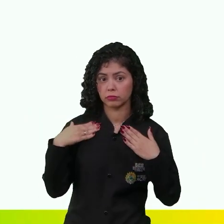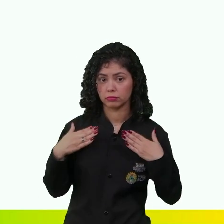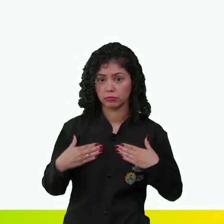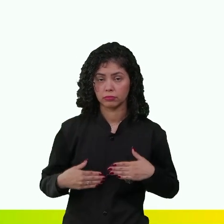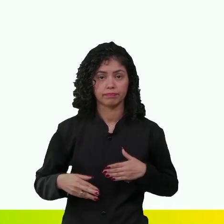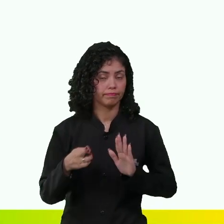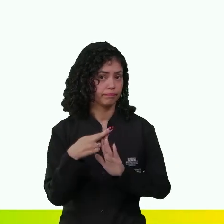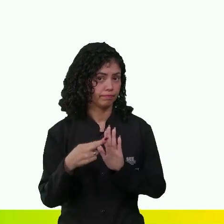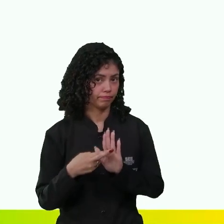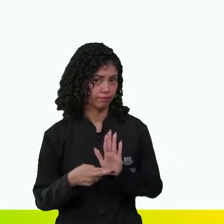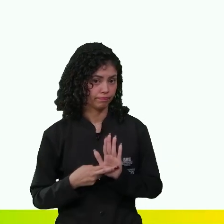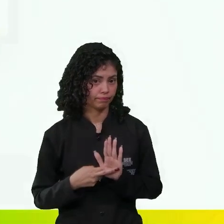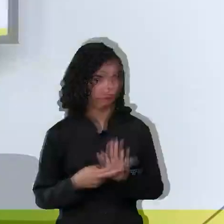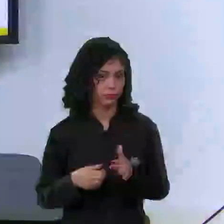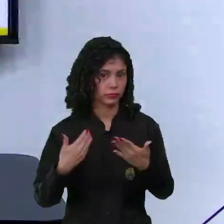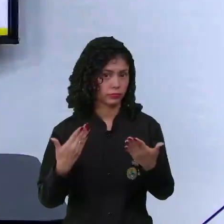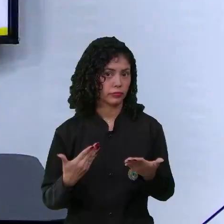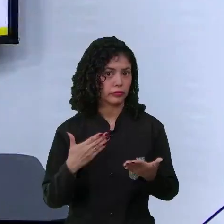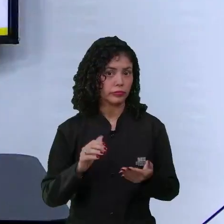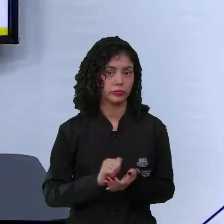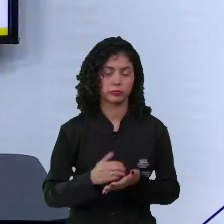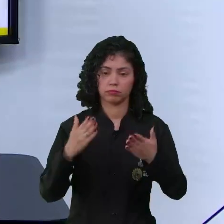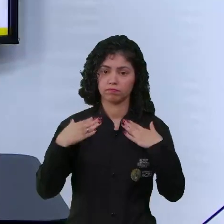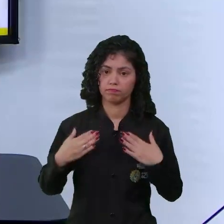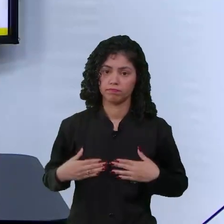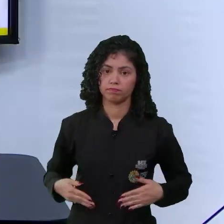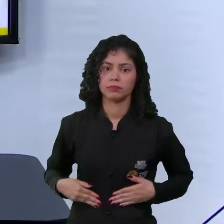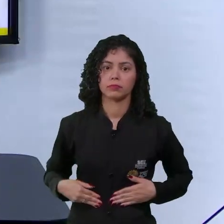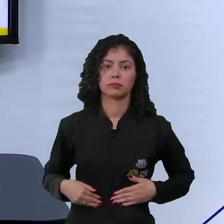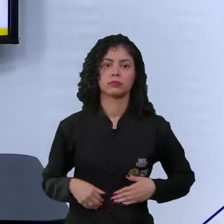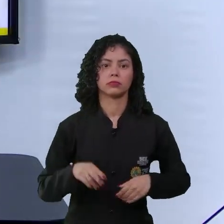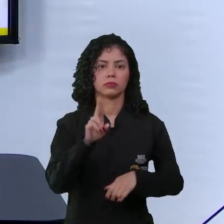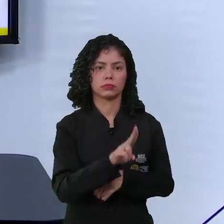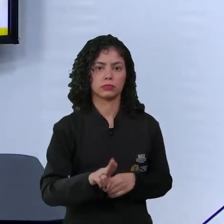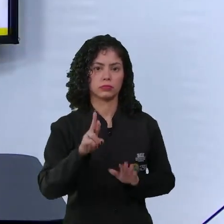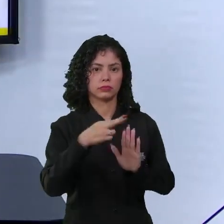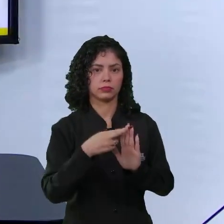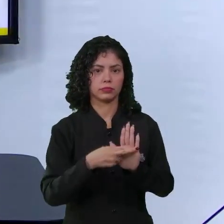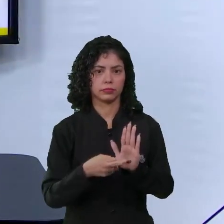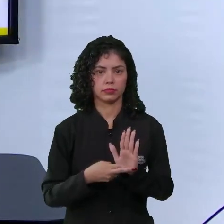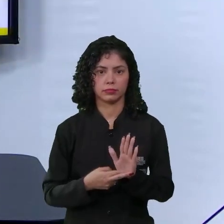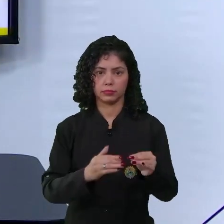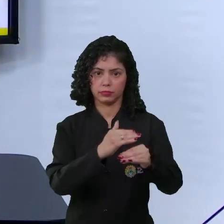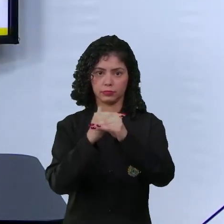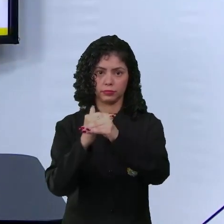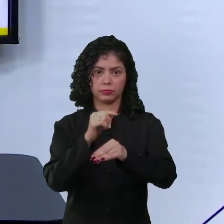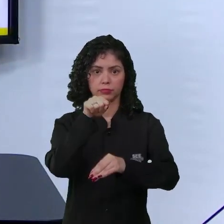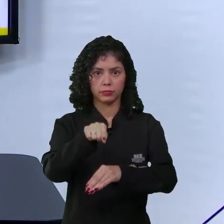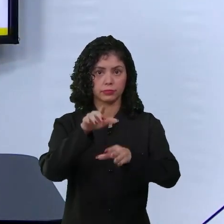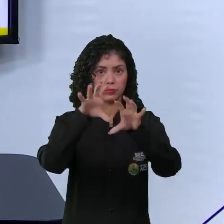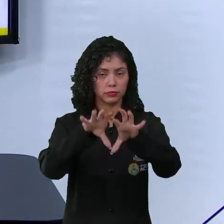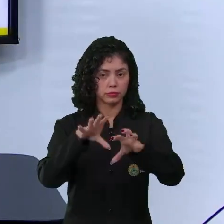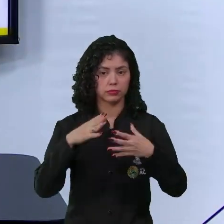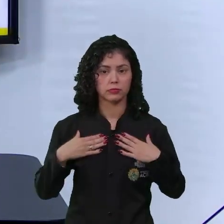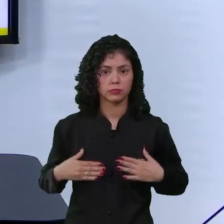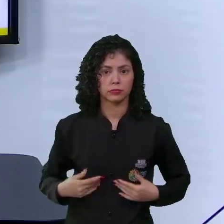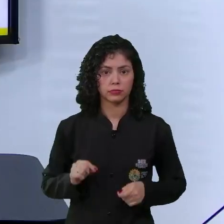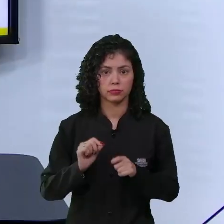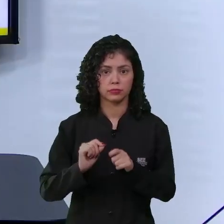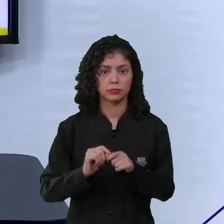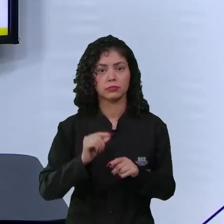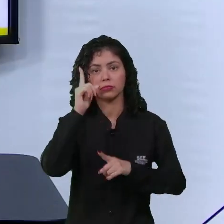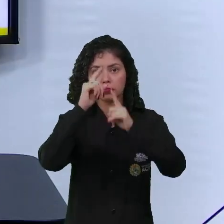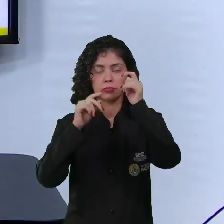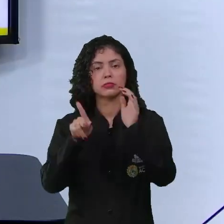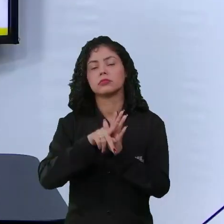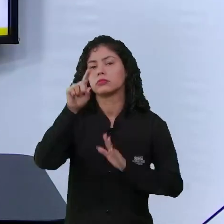corpo a um padrão. Então, eu pego o meu corpo e digo, você tem que ser assim, você vai fazer assim, porque você tem que